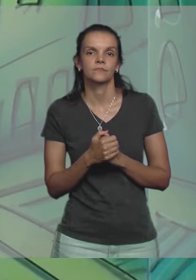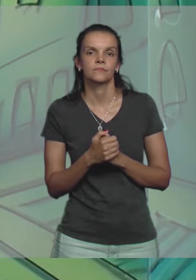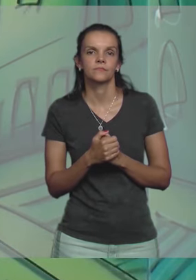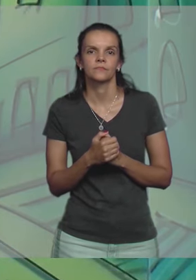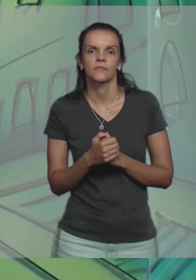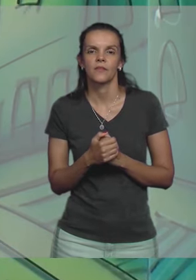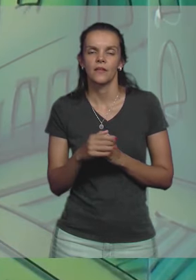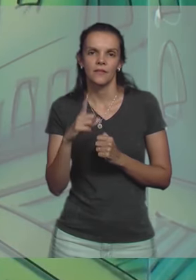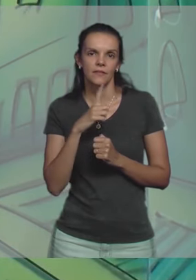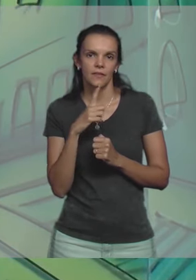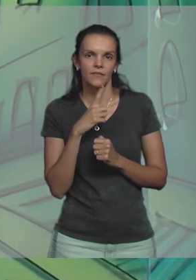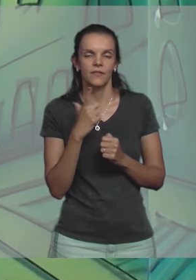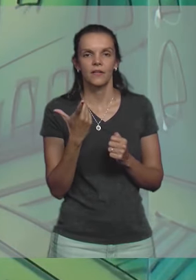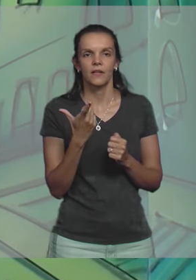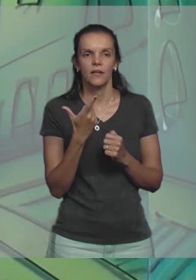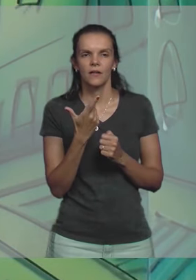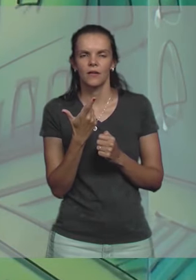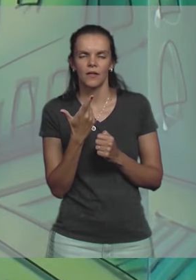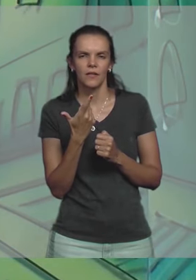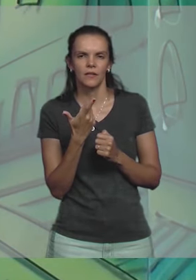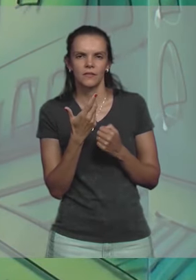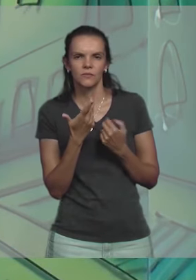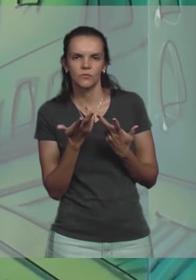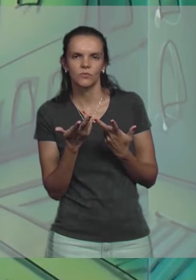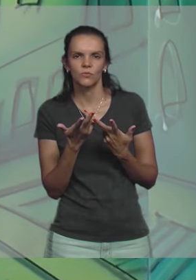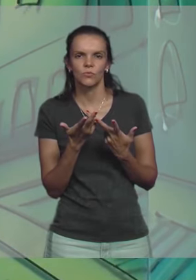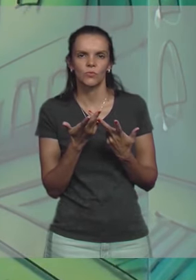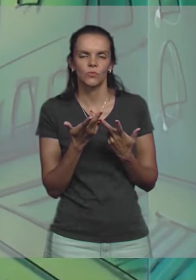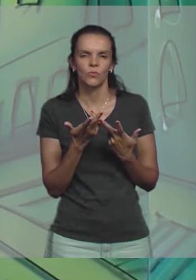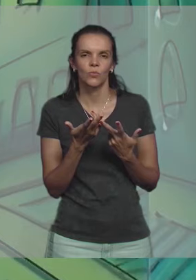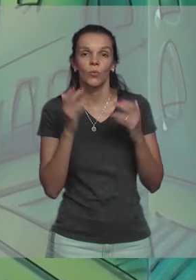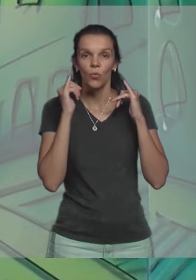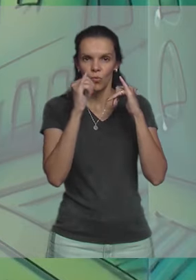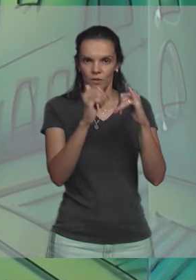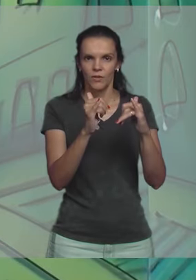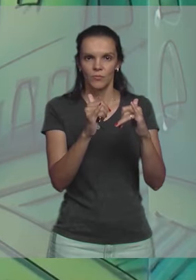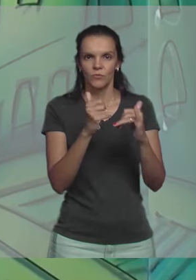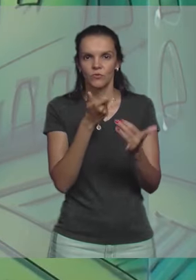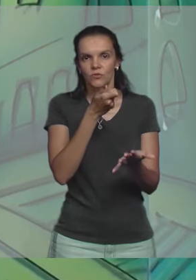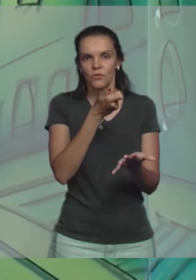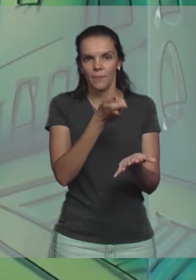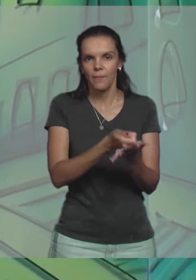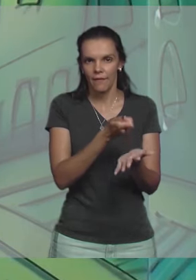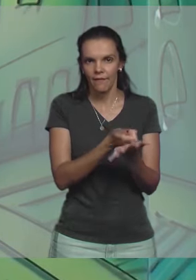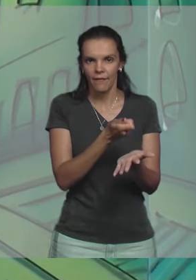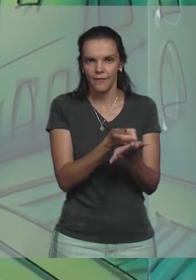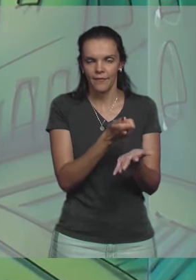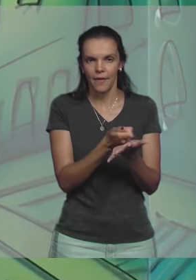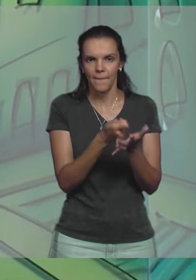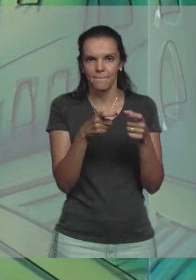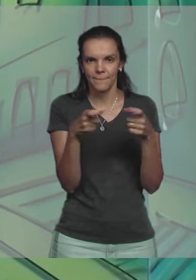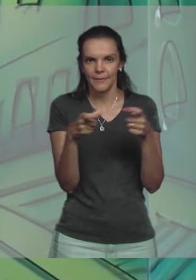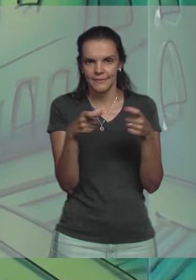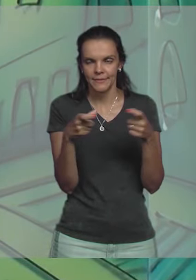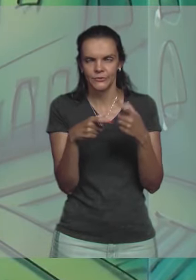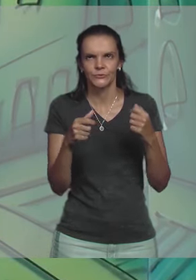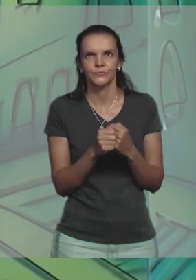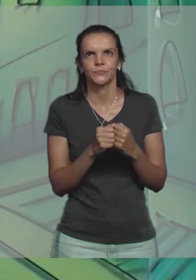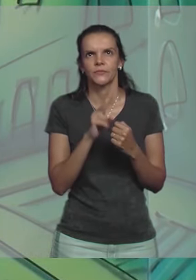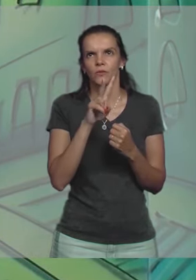tarifa do ônibus, né? Então, o transporte coletivo ali era a principal pauta. Passado todo esse tempo,